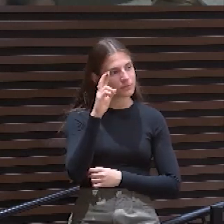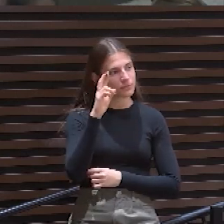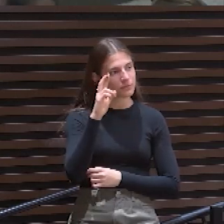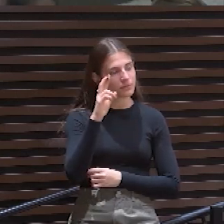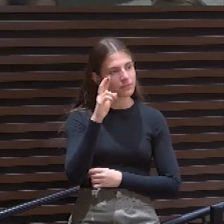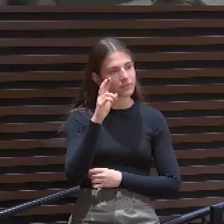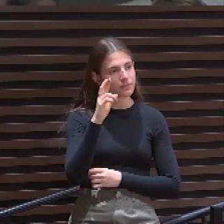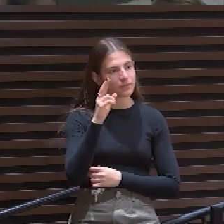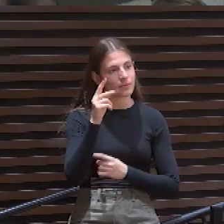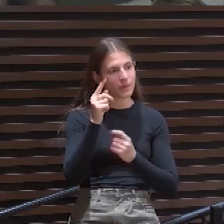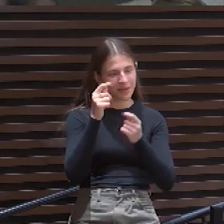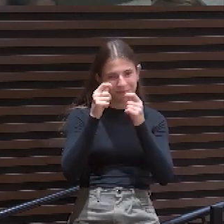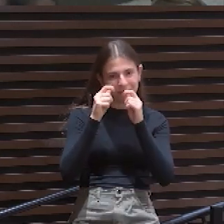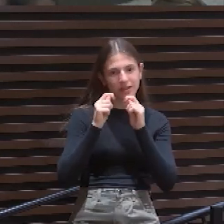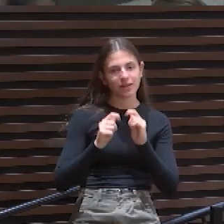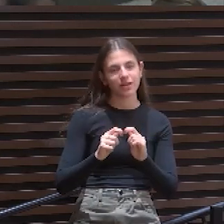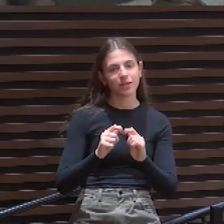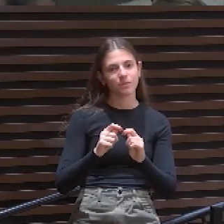esse conserto